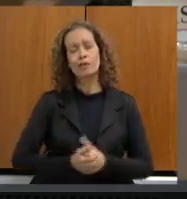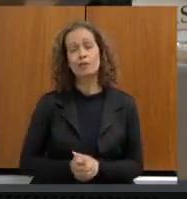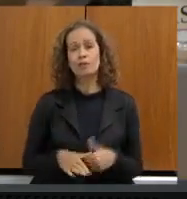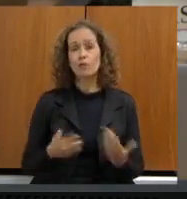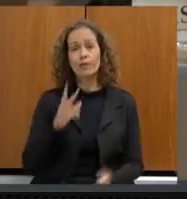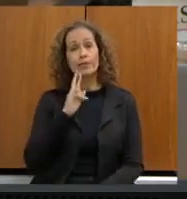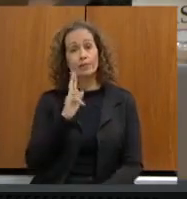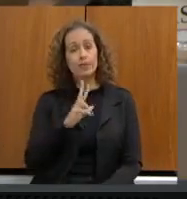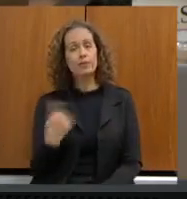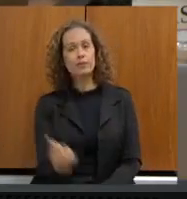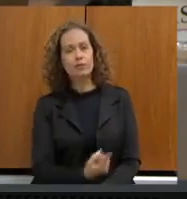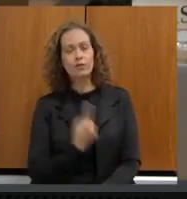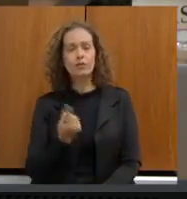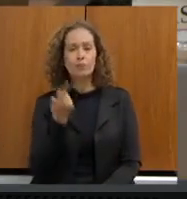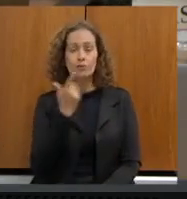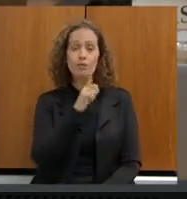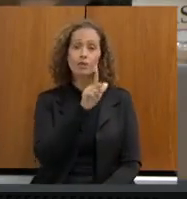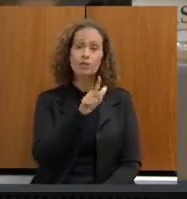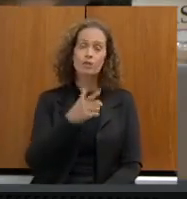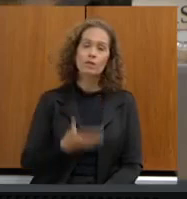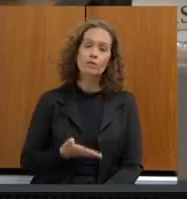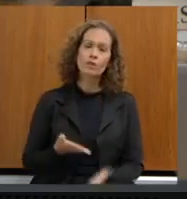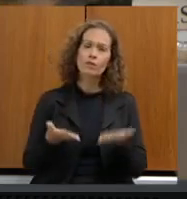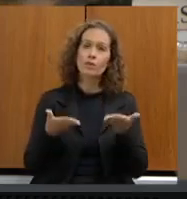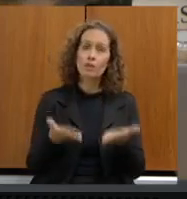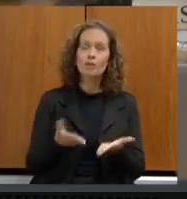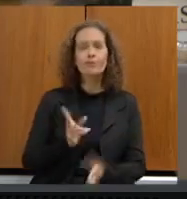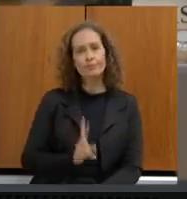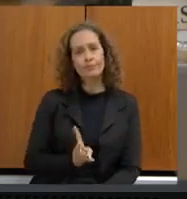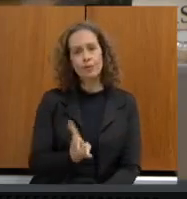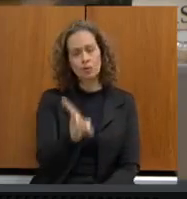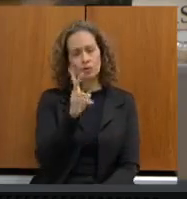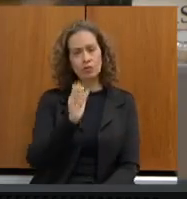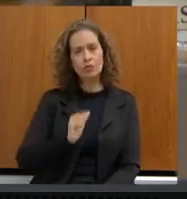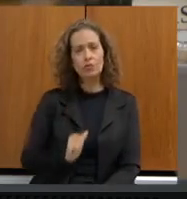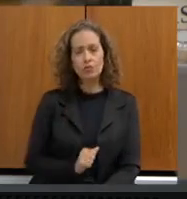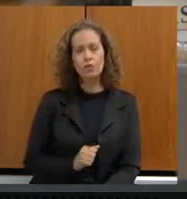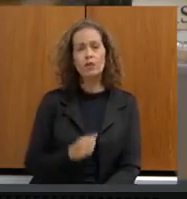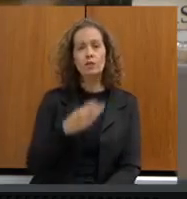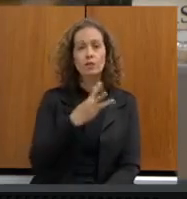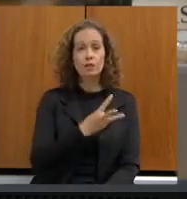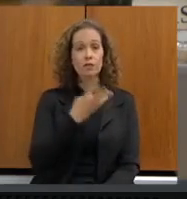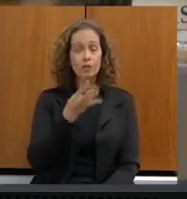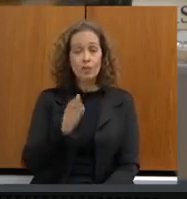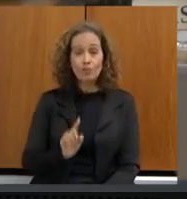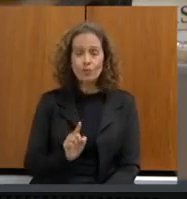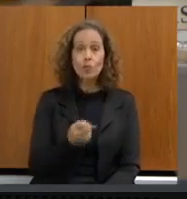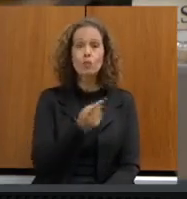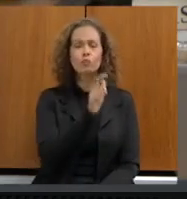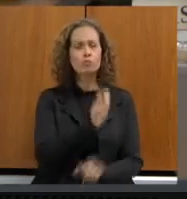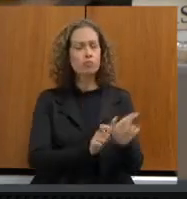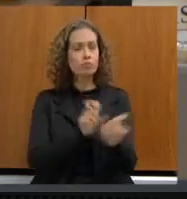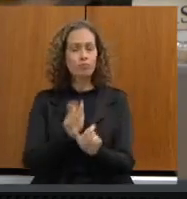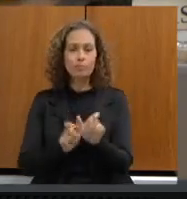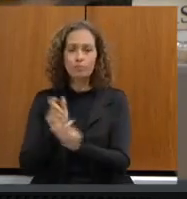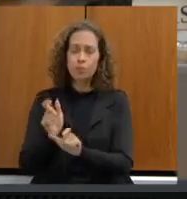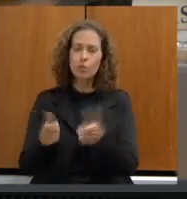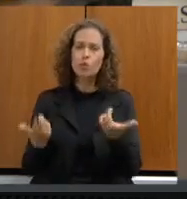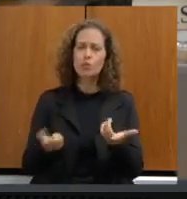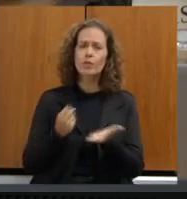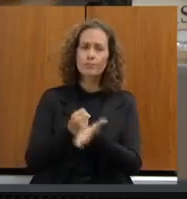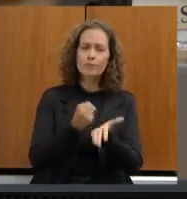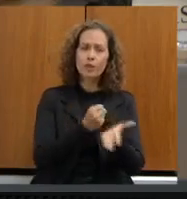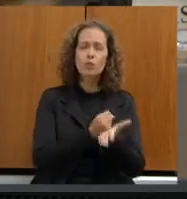solução que nós encontramos e isso isso não acaba mais que foram 34.000 nesse momento de muitas pessoas carentes muitos